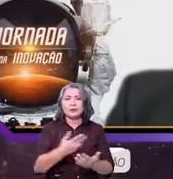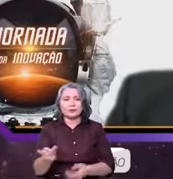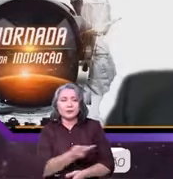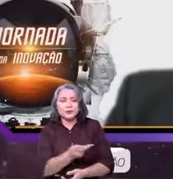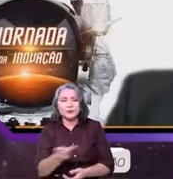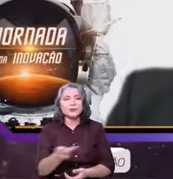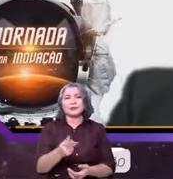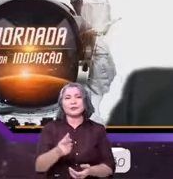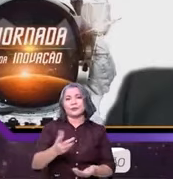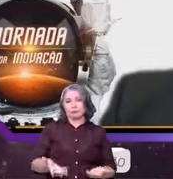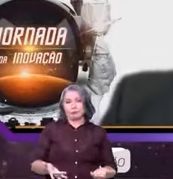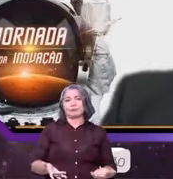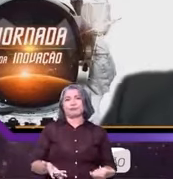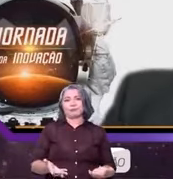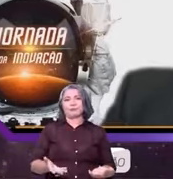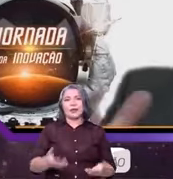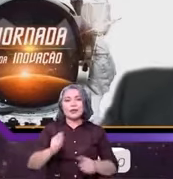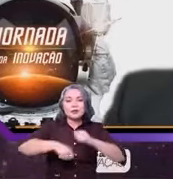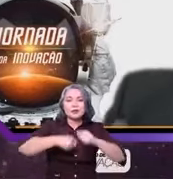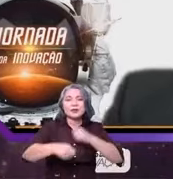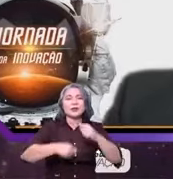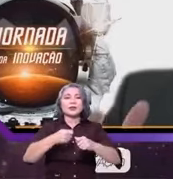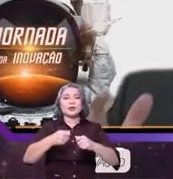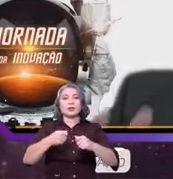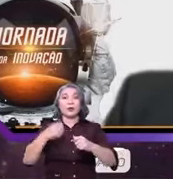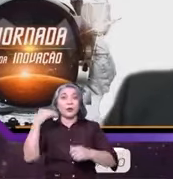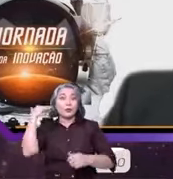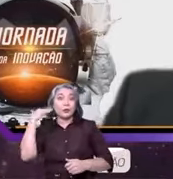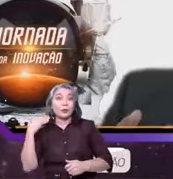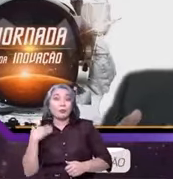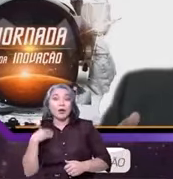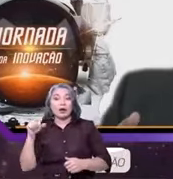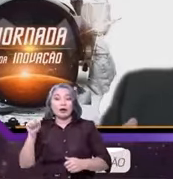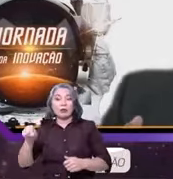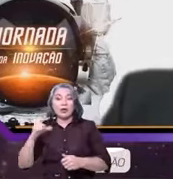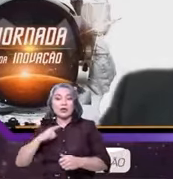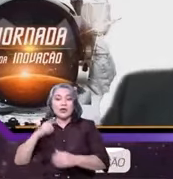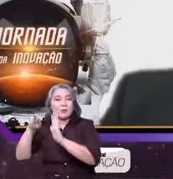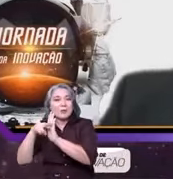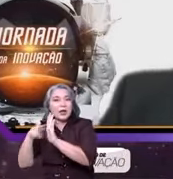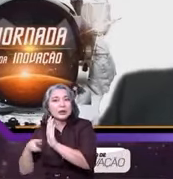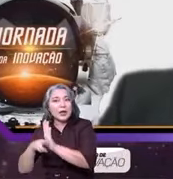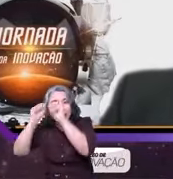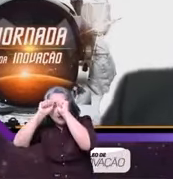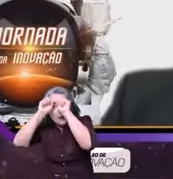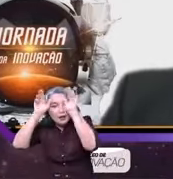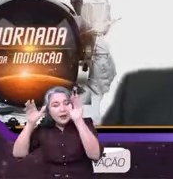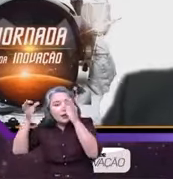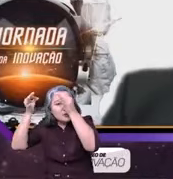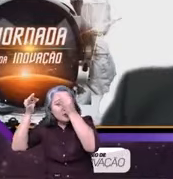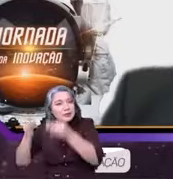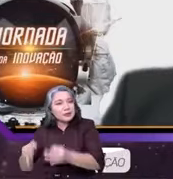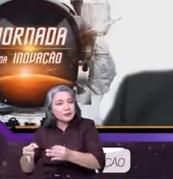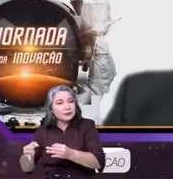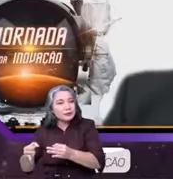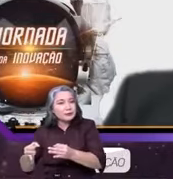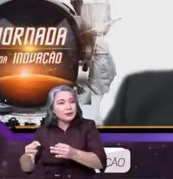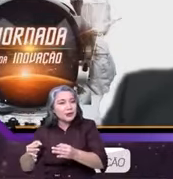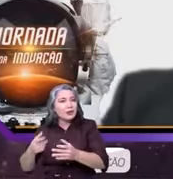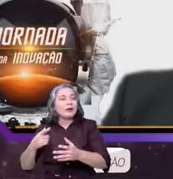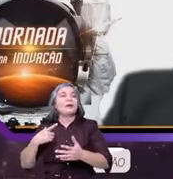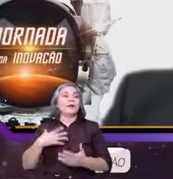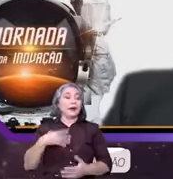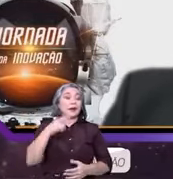da gestão de risco quanto existe no banco. Em bancos existe uma clareza muito explícita da gestão de risco. Isso é contra a gestão de